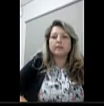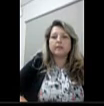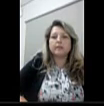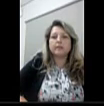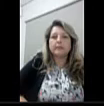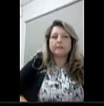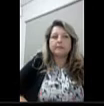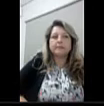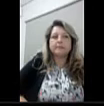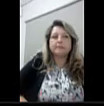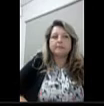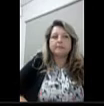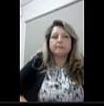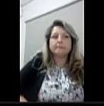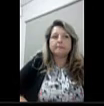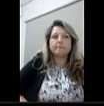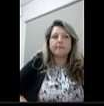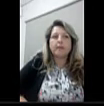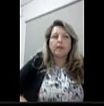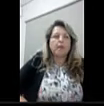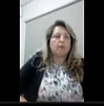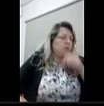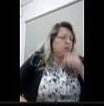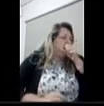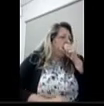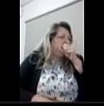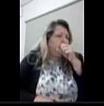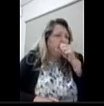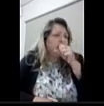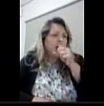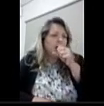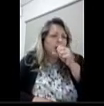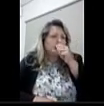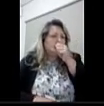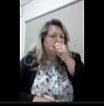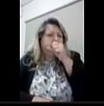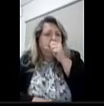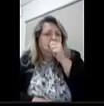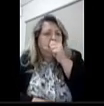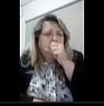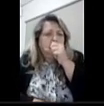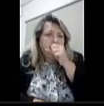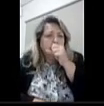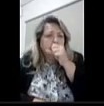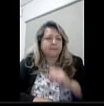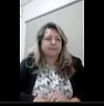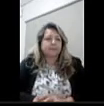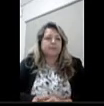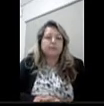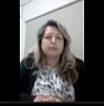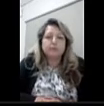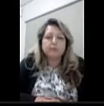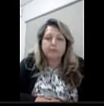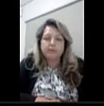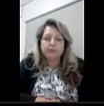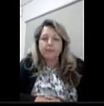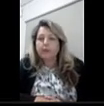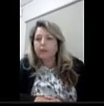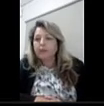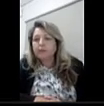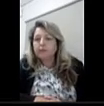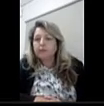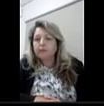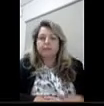Então, facilitar a compreensão dos enunciados usando o menor número possível de palavras,